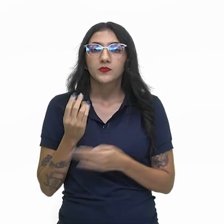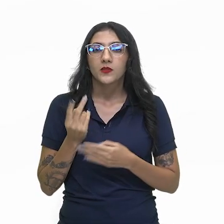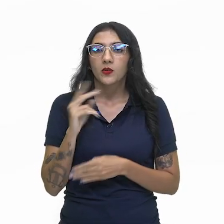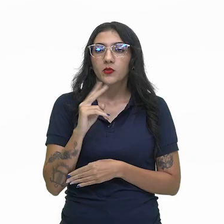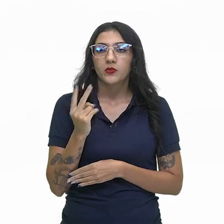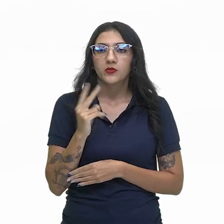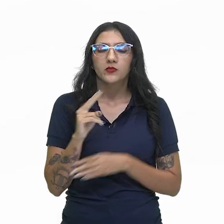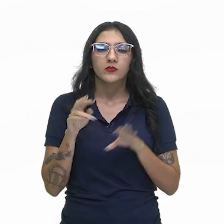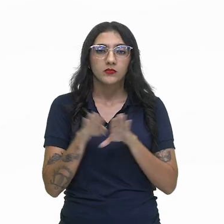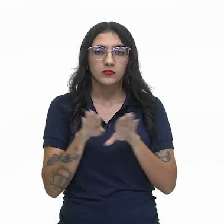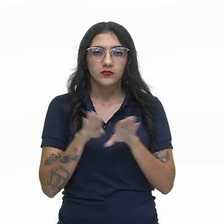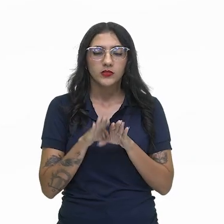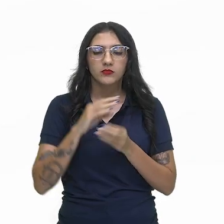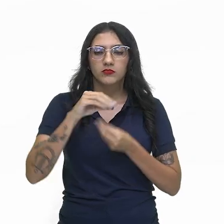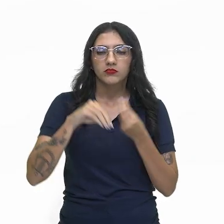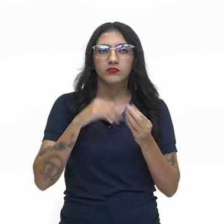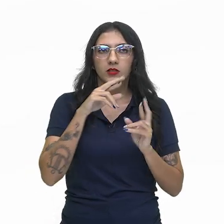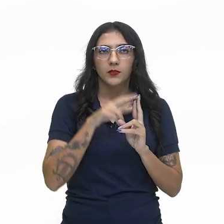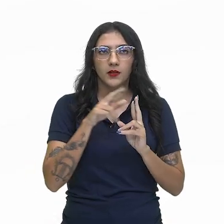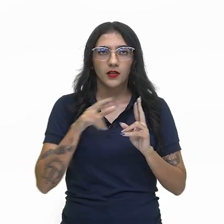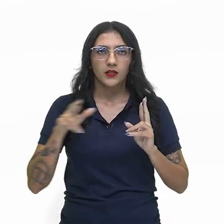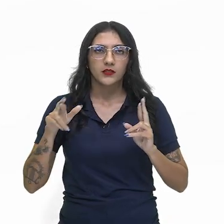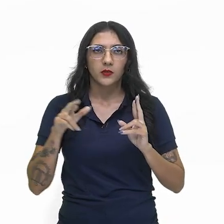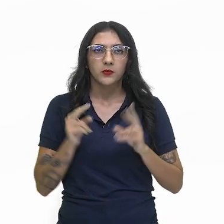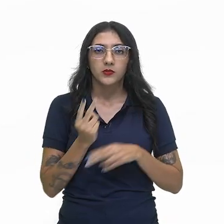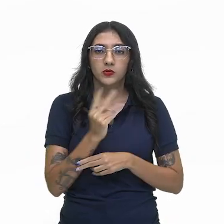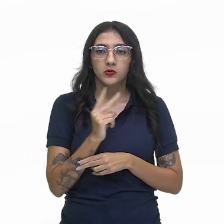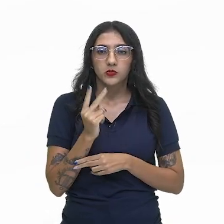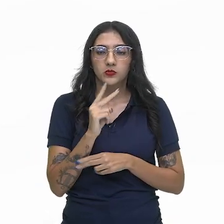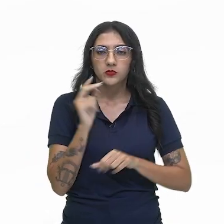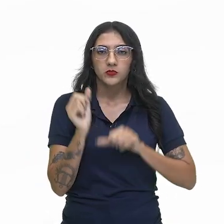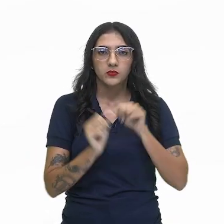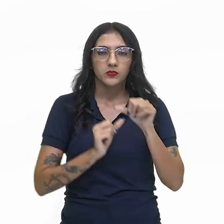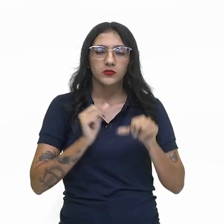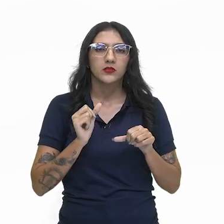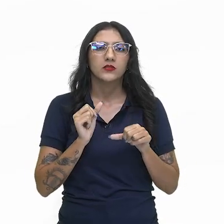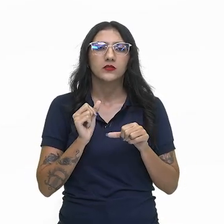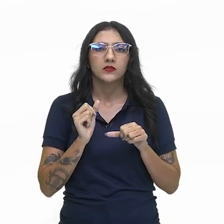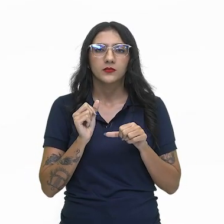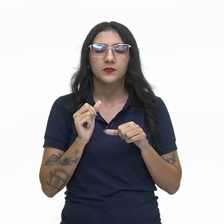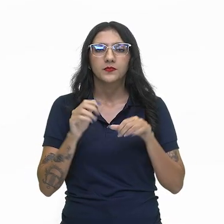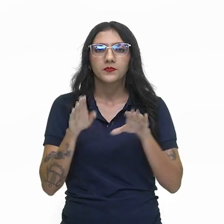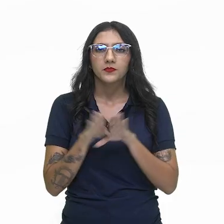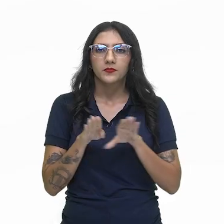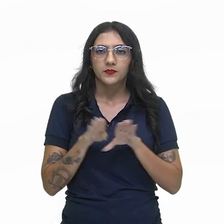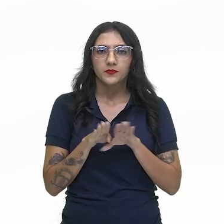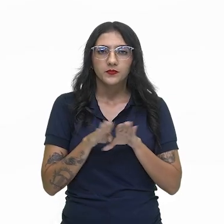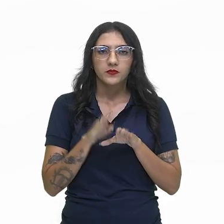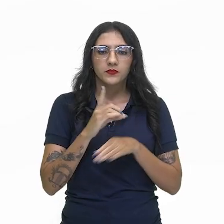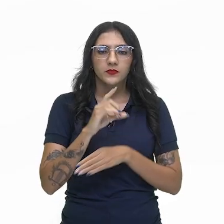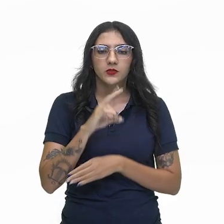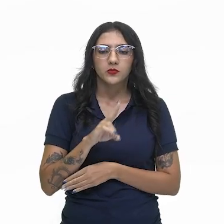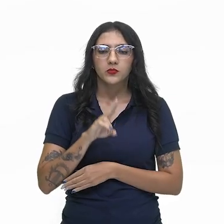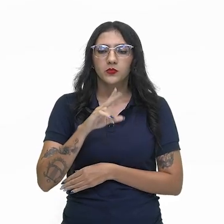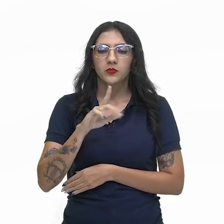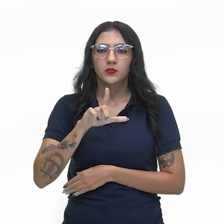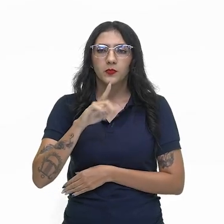uma reação de duplo deslocamento, né? Eles